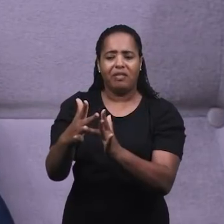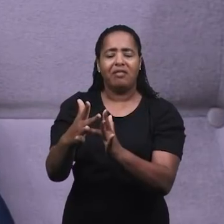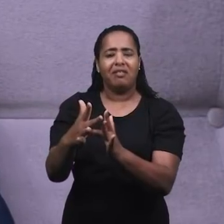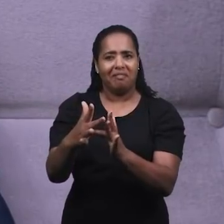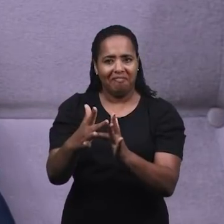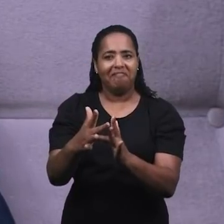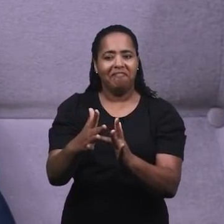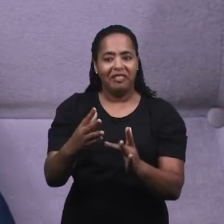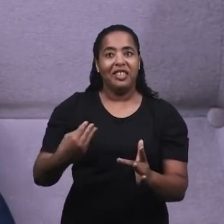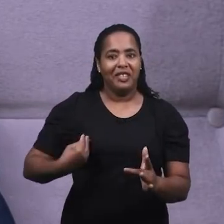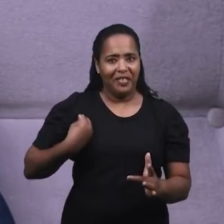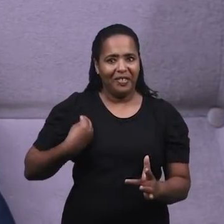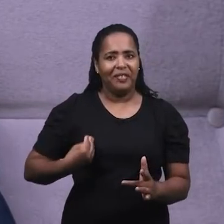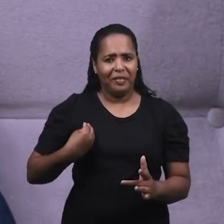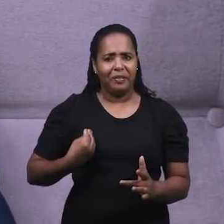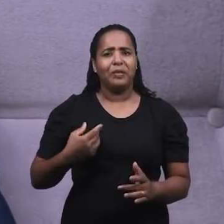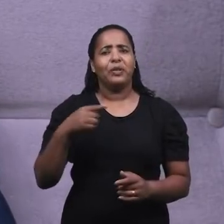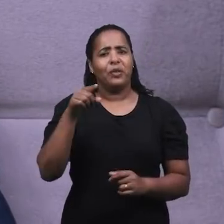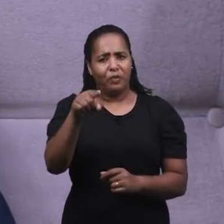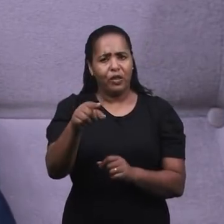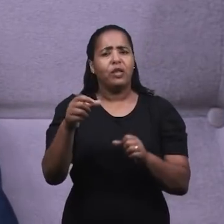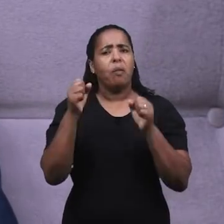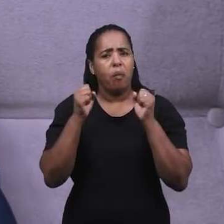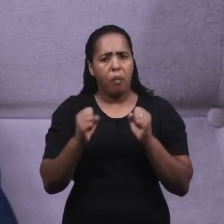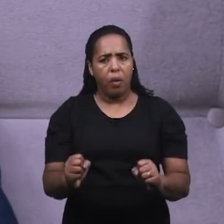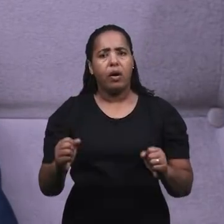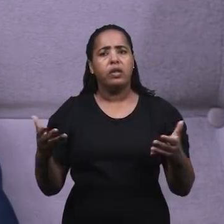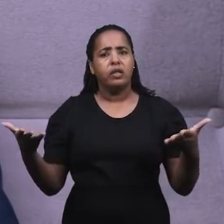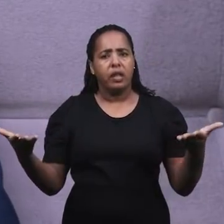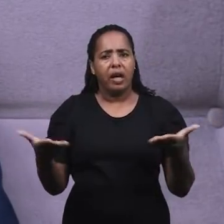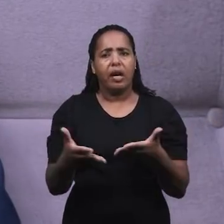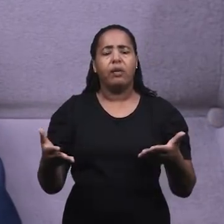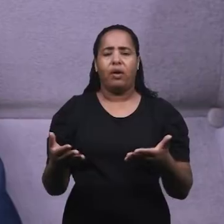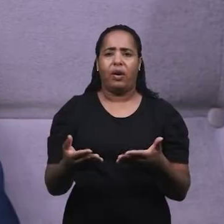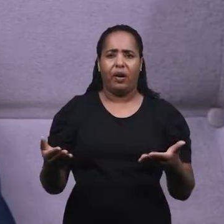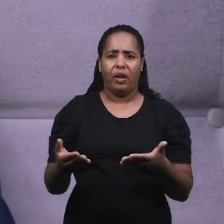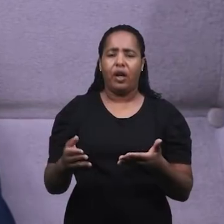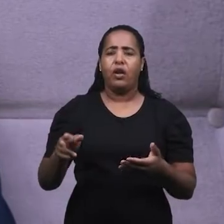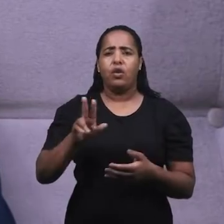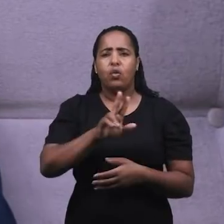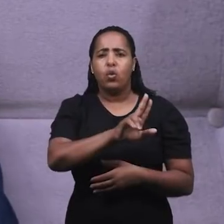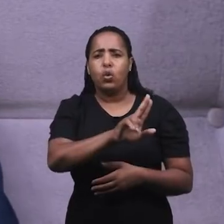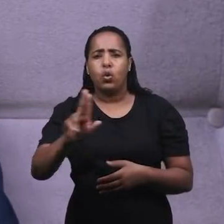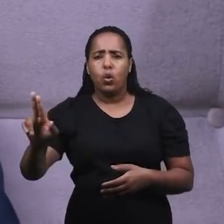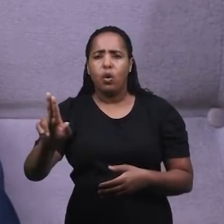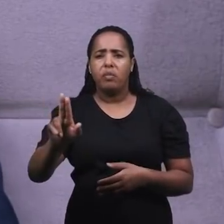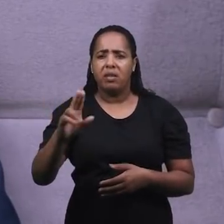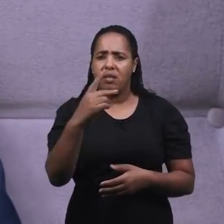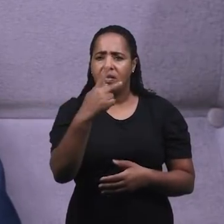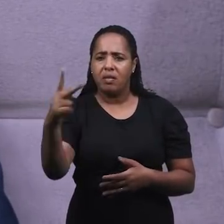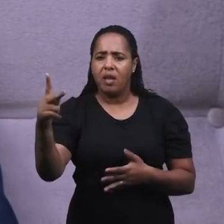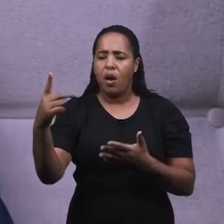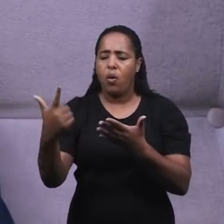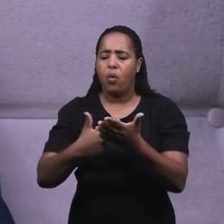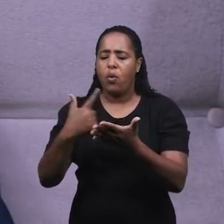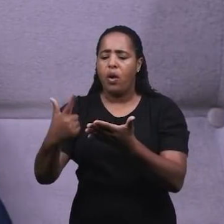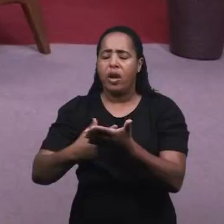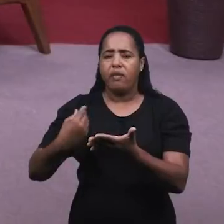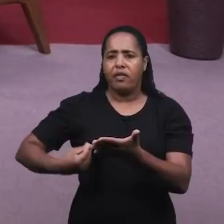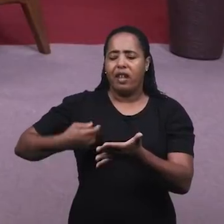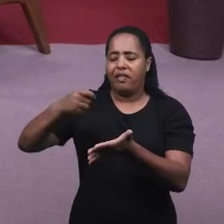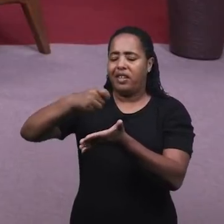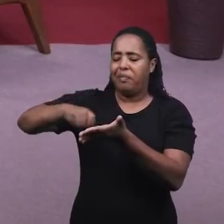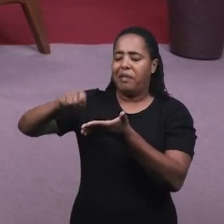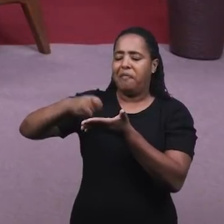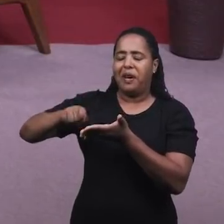vivo. Você pode fazer isto agora. Amém. E o seu nome será escrito no livro da vida. Glórias a Deus.